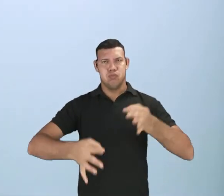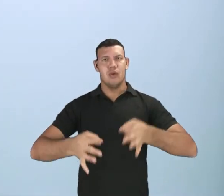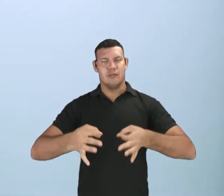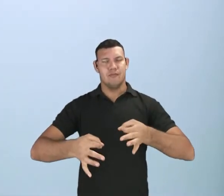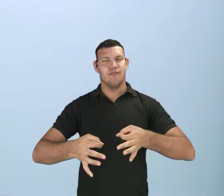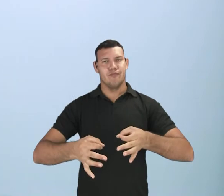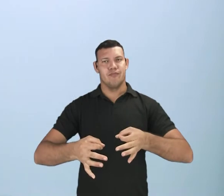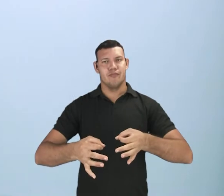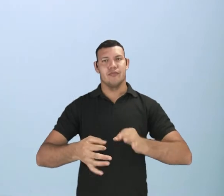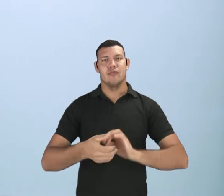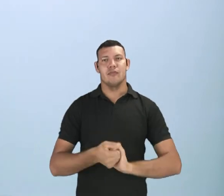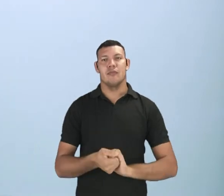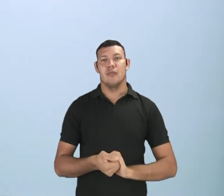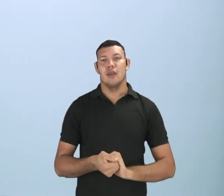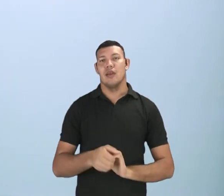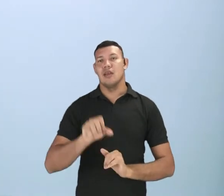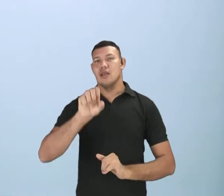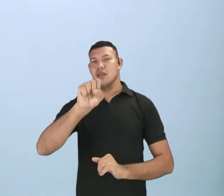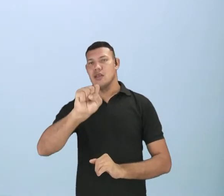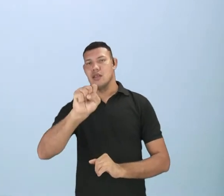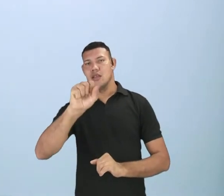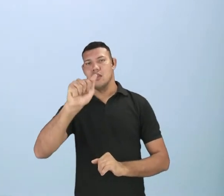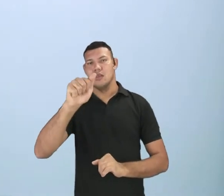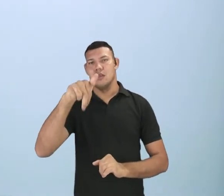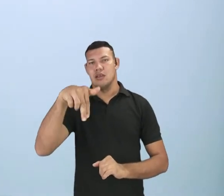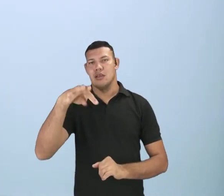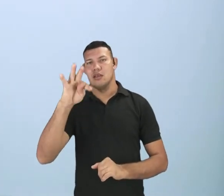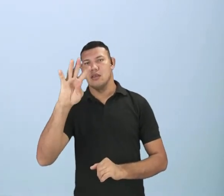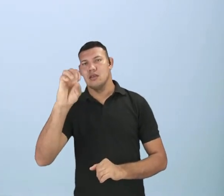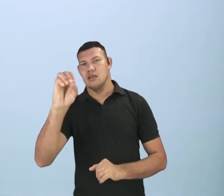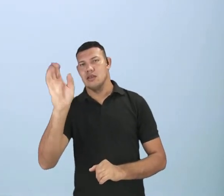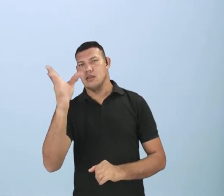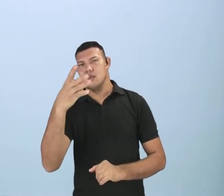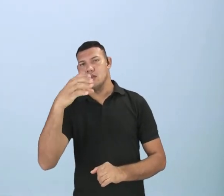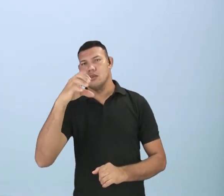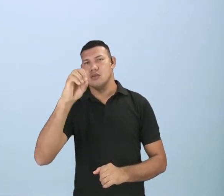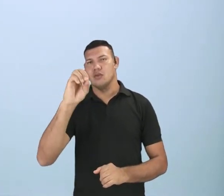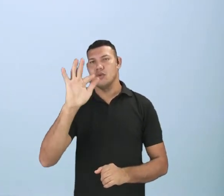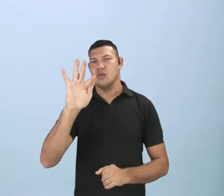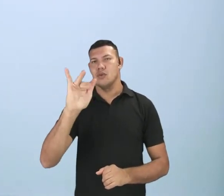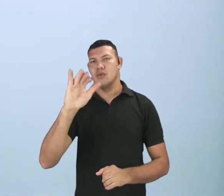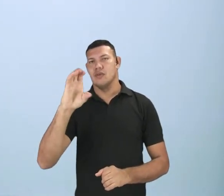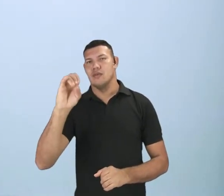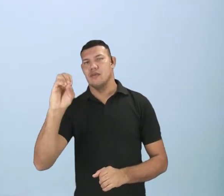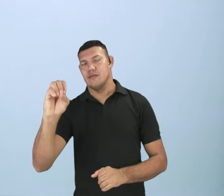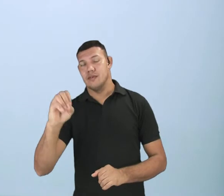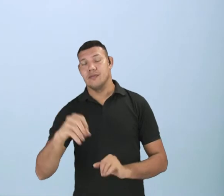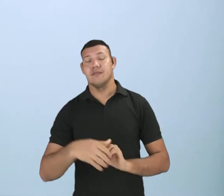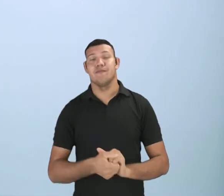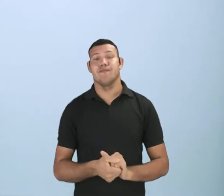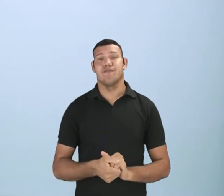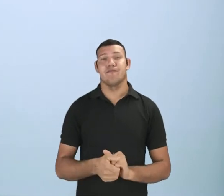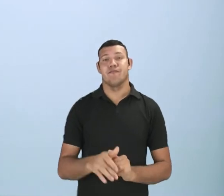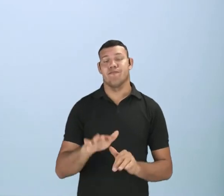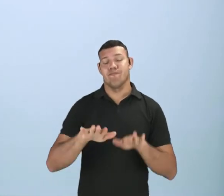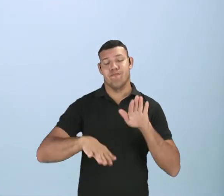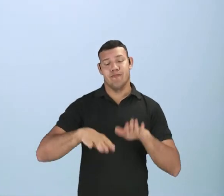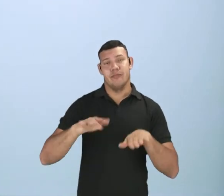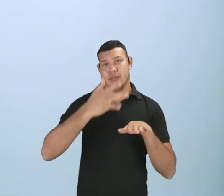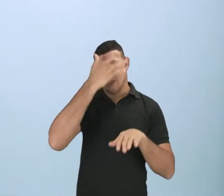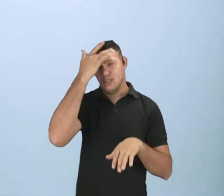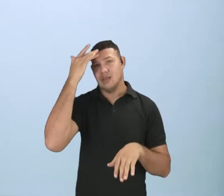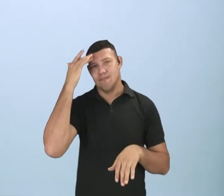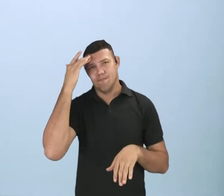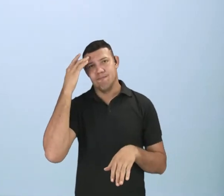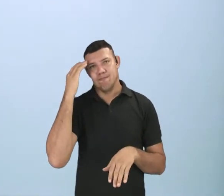chamamos também de Santo Ofício, e eles recebiam a sua condenação. Muitas vezes essas pessoas eram julgadas e